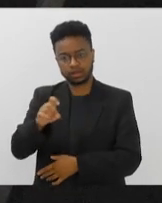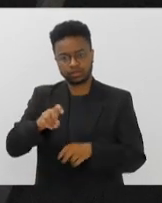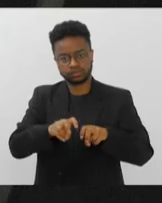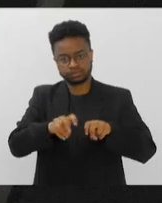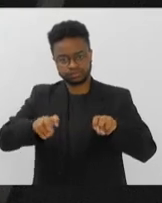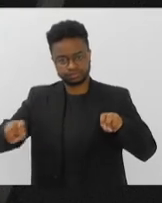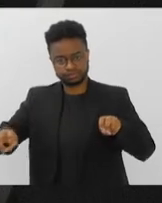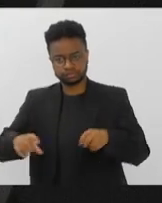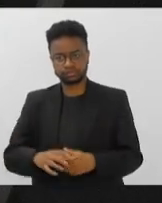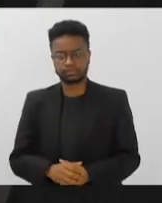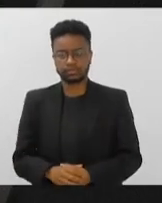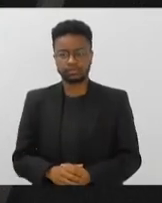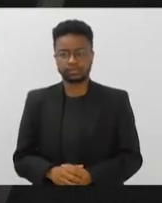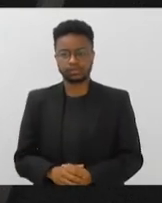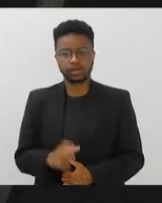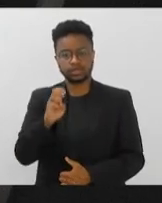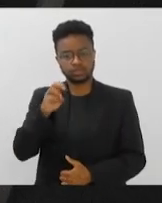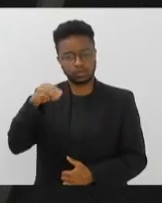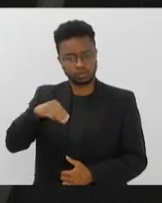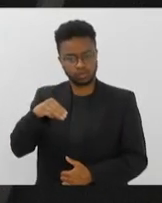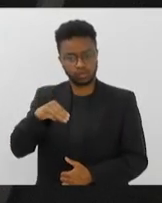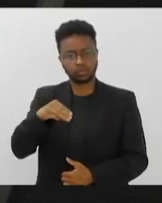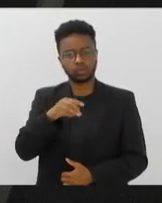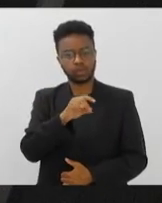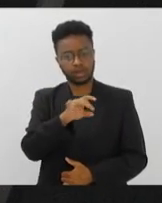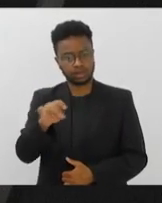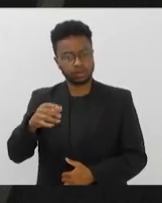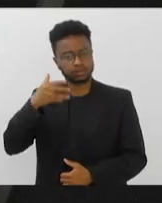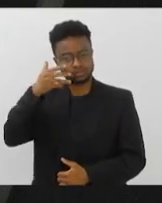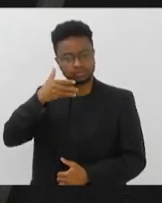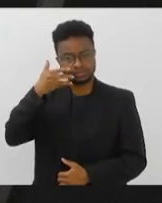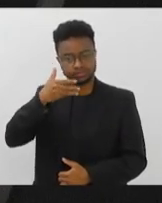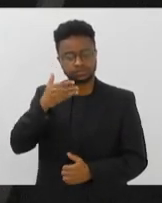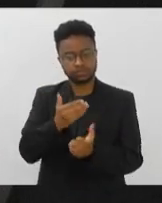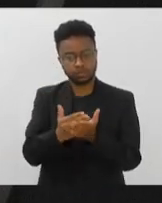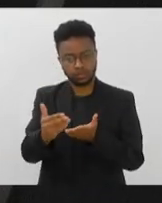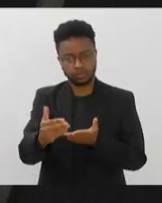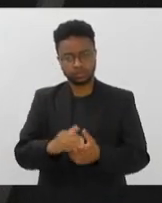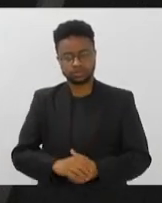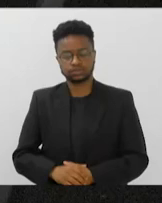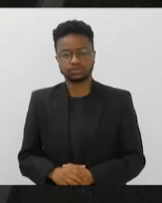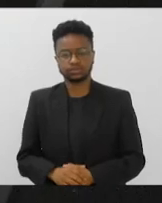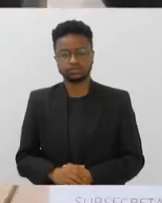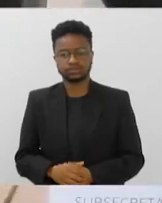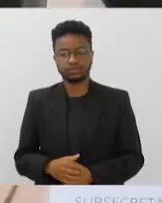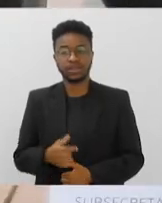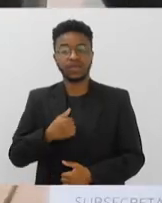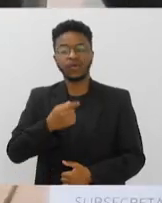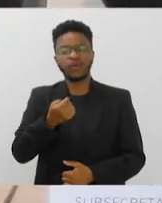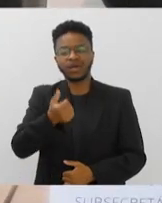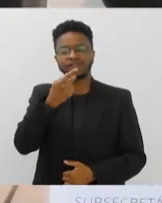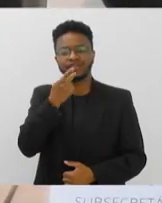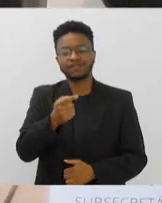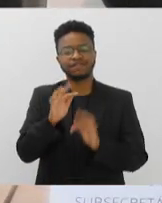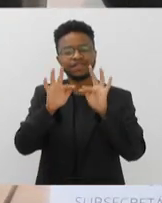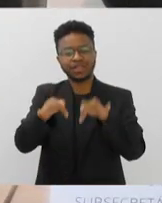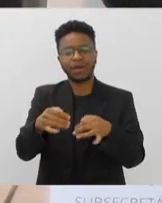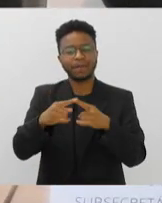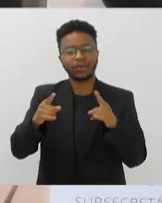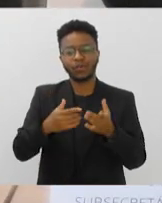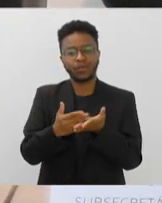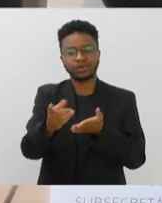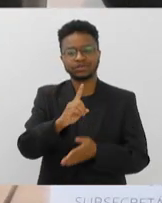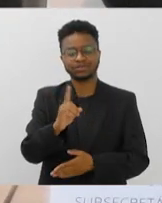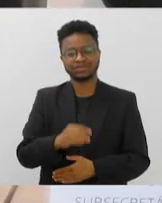uma sala uma fala de 5 minutos para as considerações fina as considerações iniciais já quero encerrar o que nem comecei